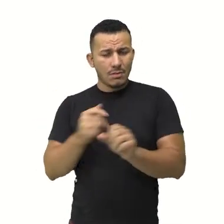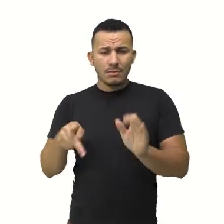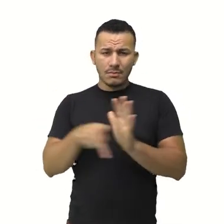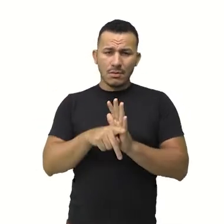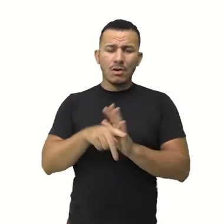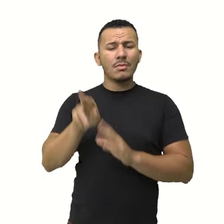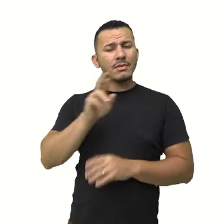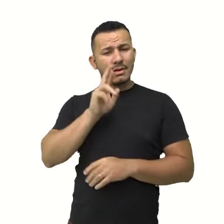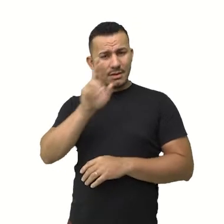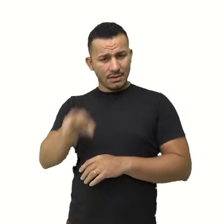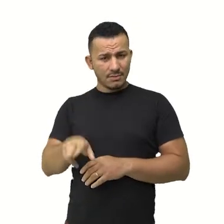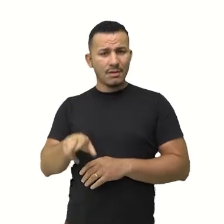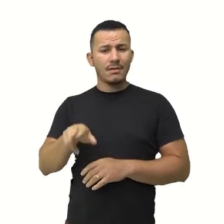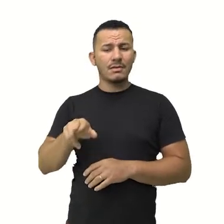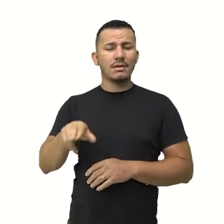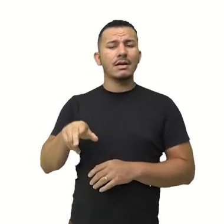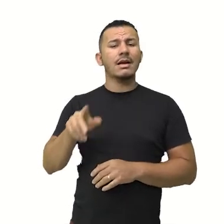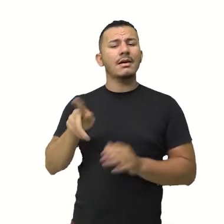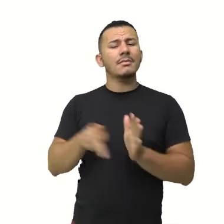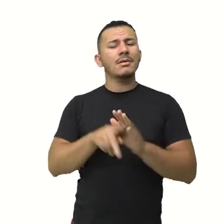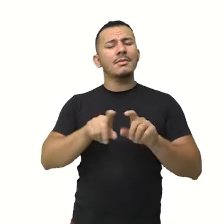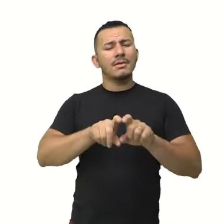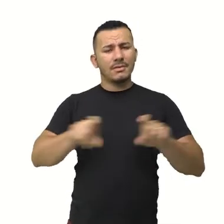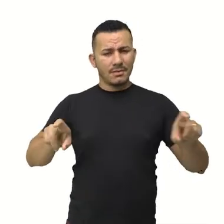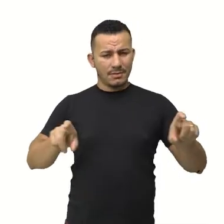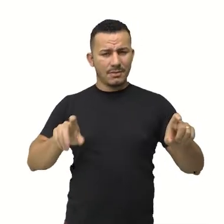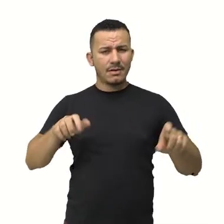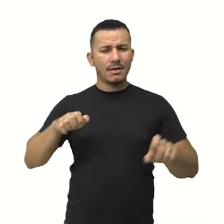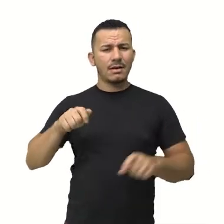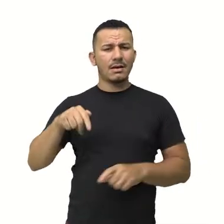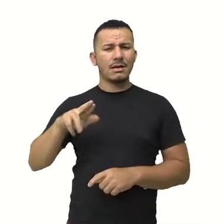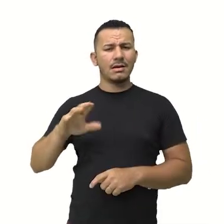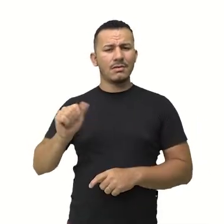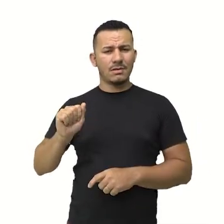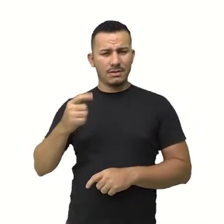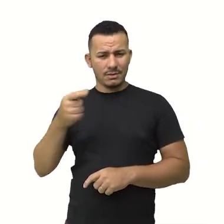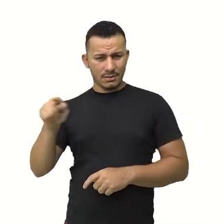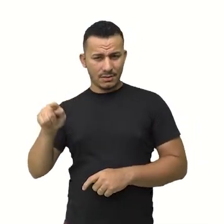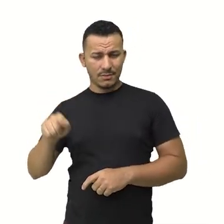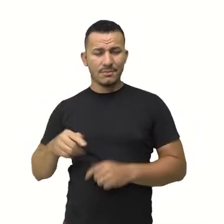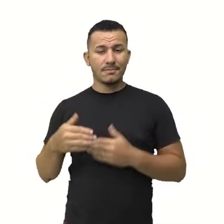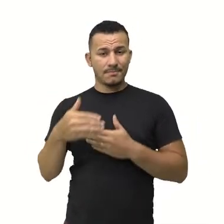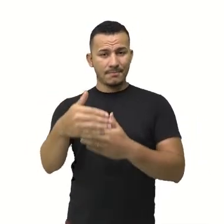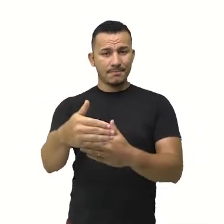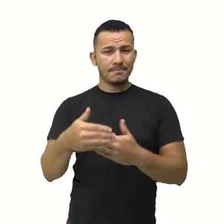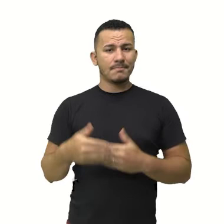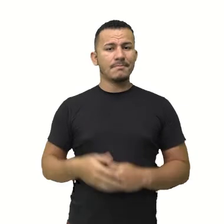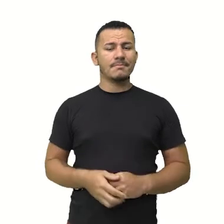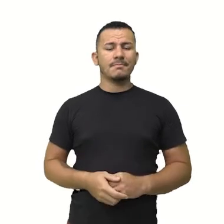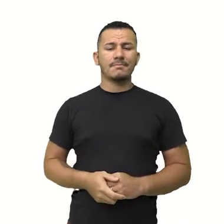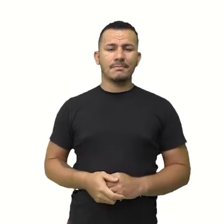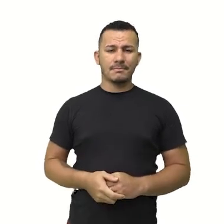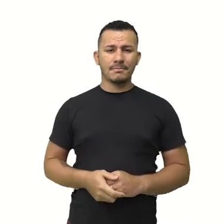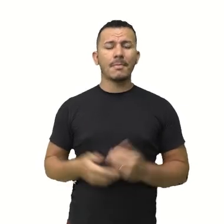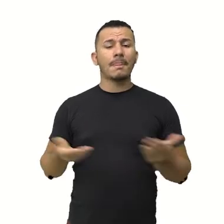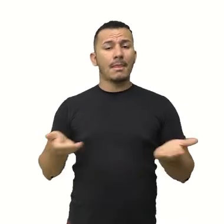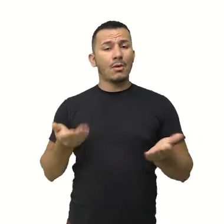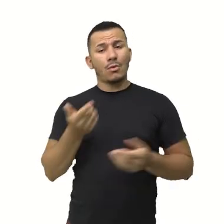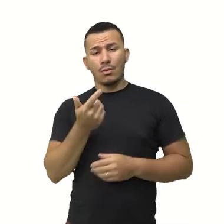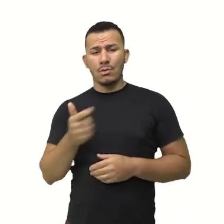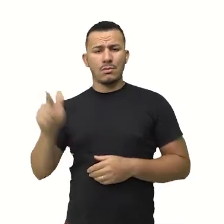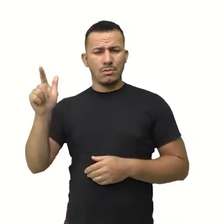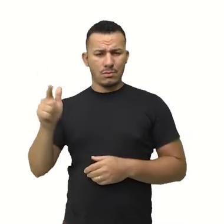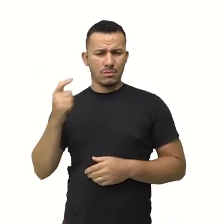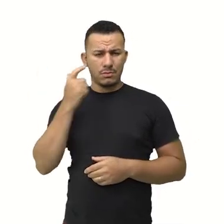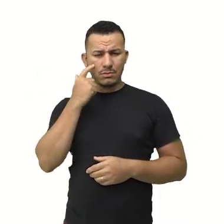da resolução, que é a equação. Beleza? Então vamos seguir. Seguindo agora nós temos, ó,